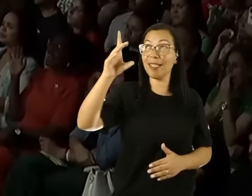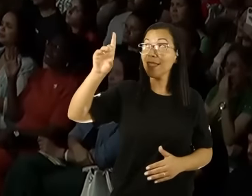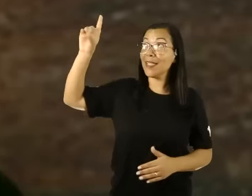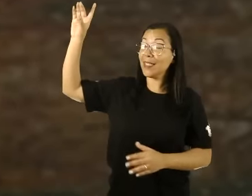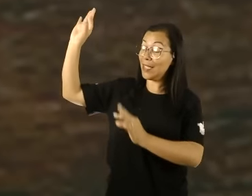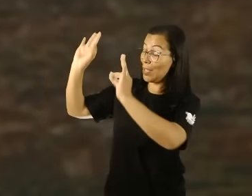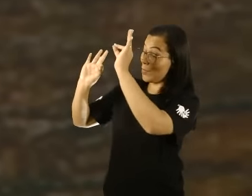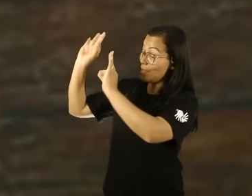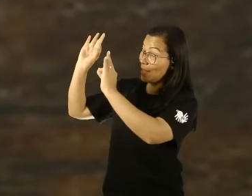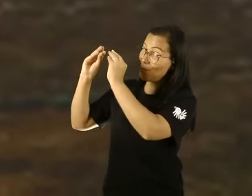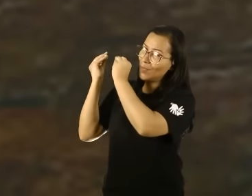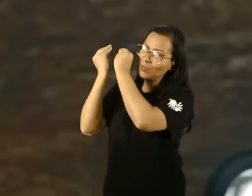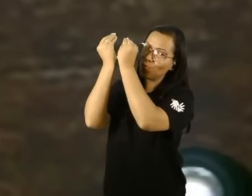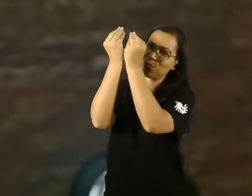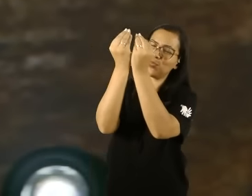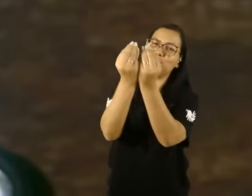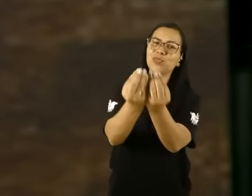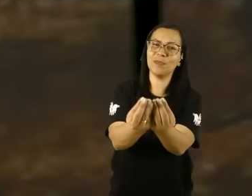Mas agora é hora de pensar.